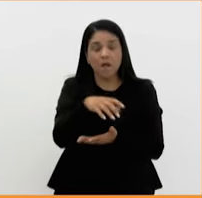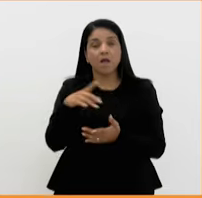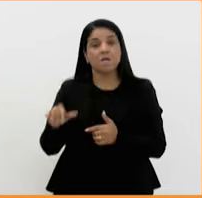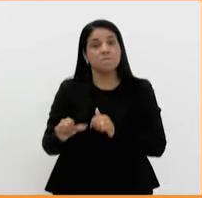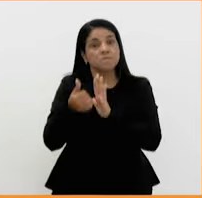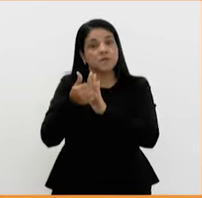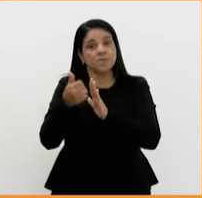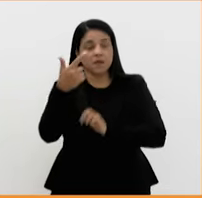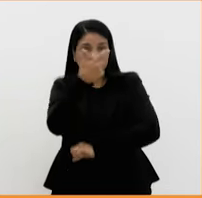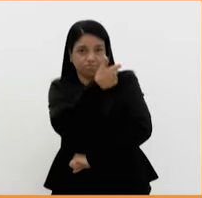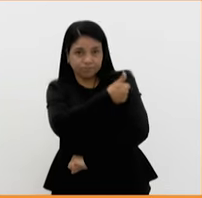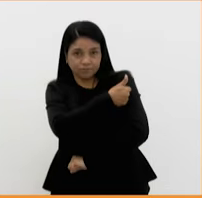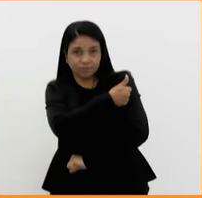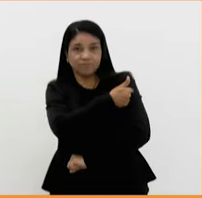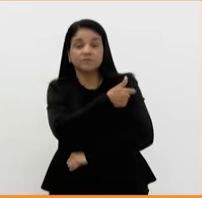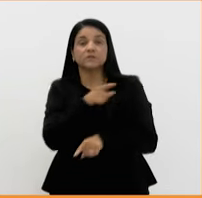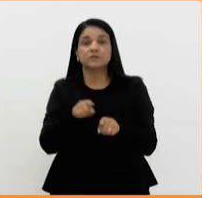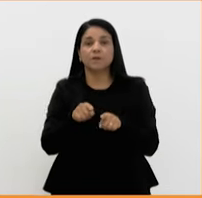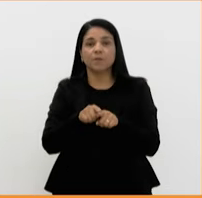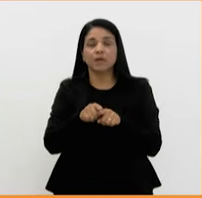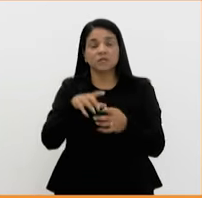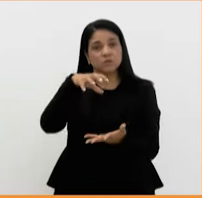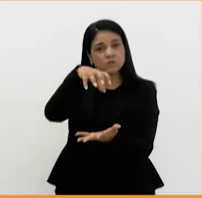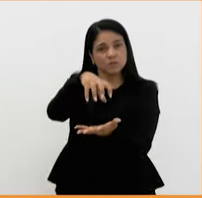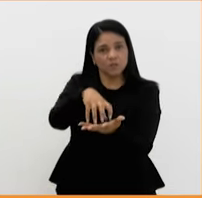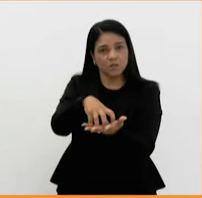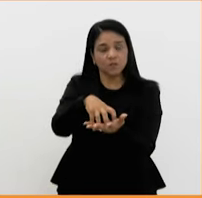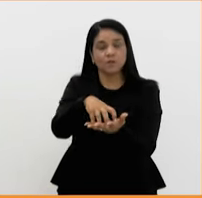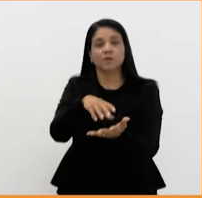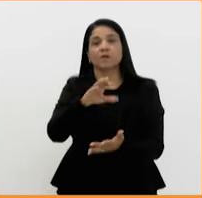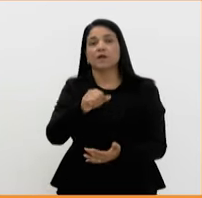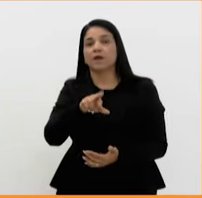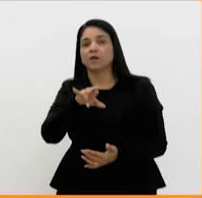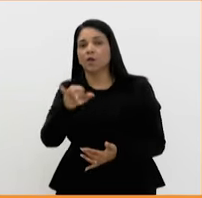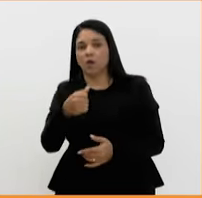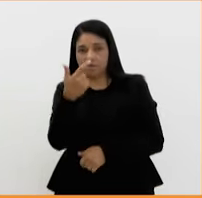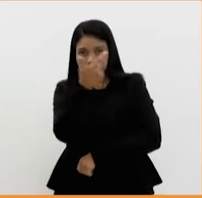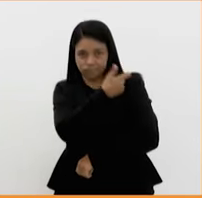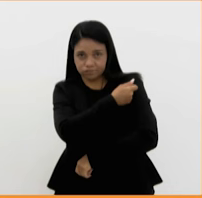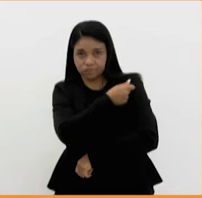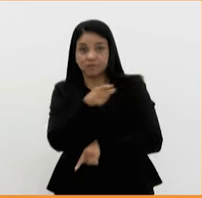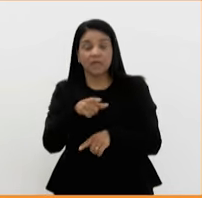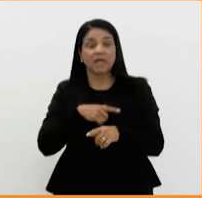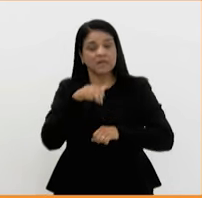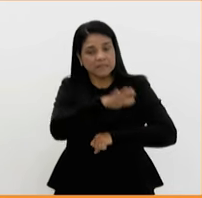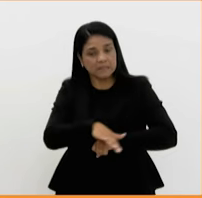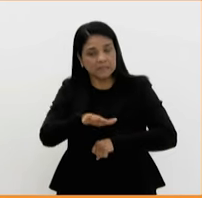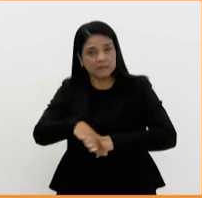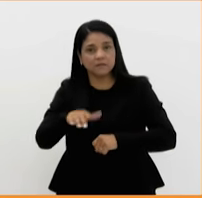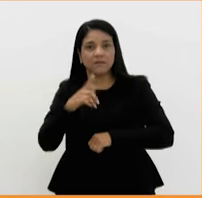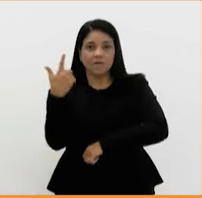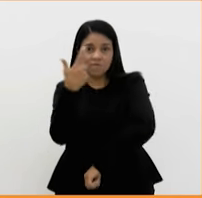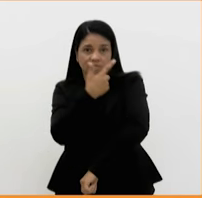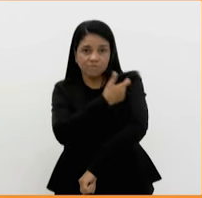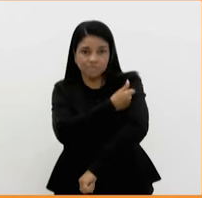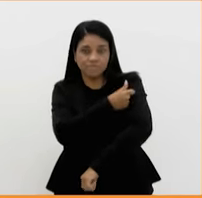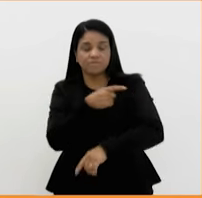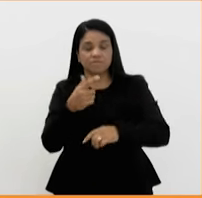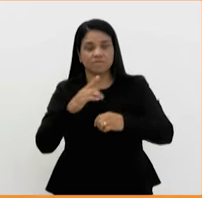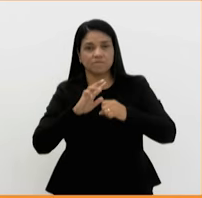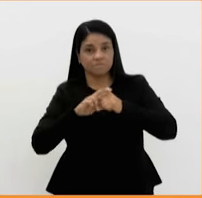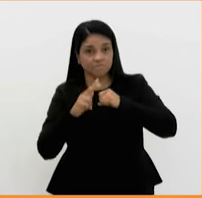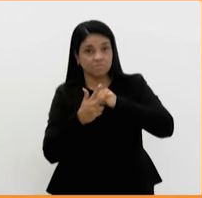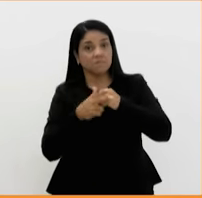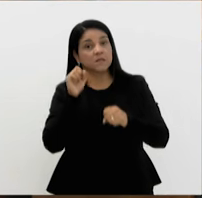vacina também é aplicada no Supercentro Carioca de Vacinação. A criança que teve dengue deve aguardar 6 meses para